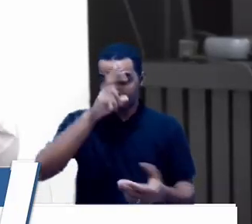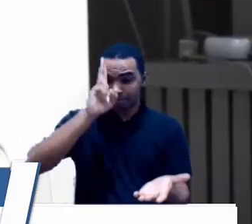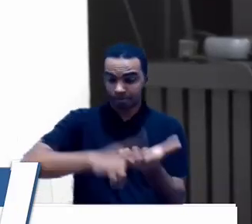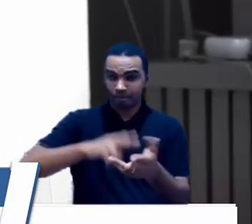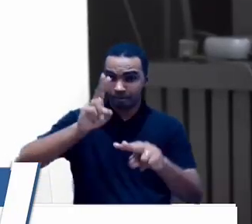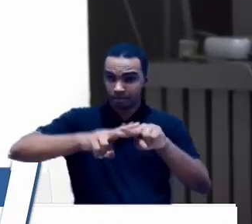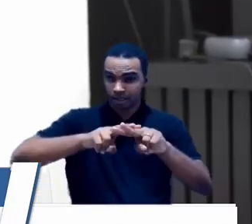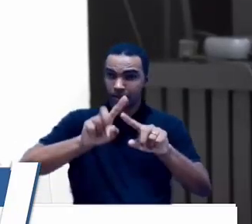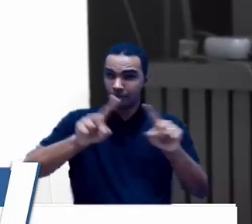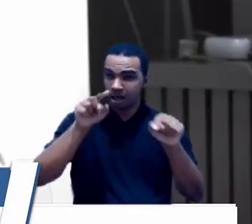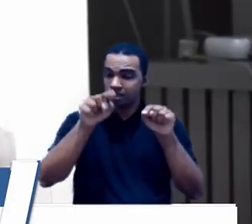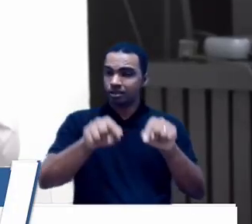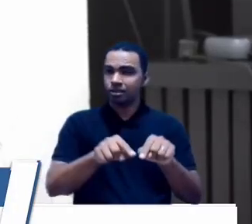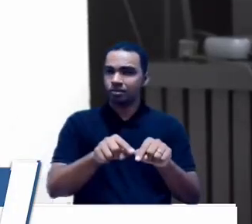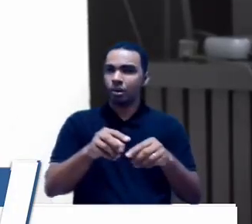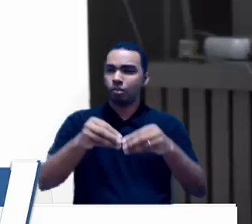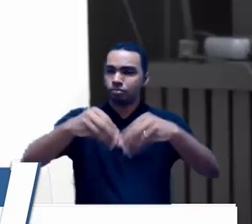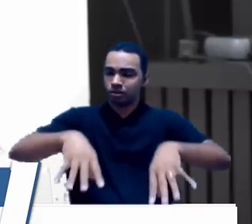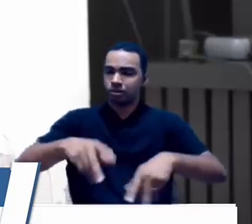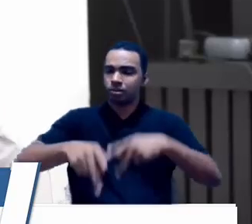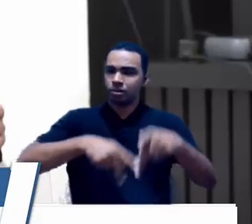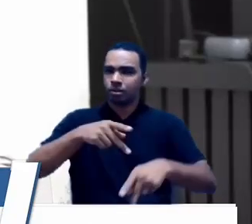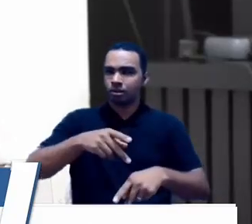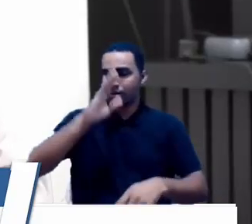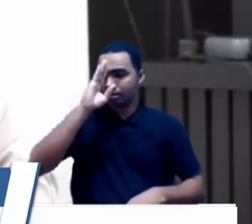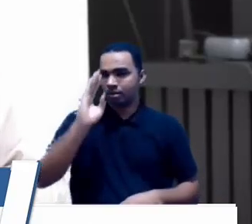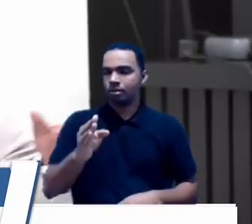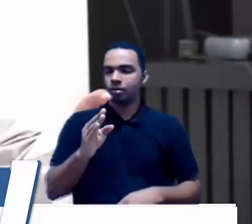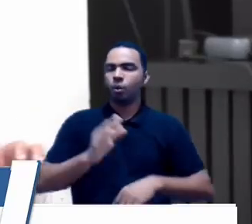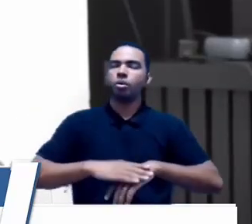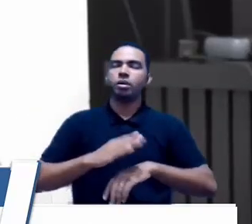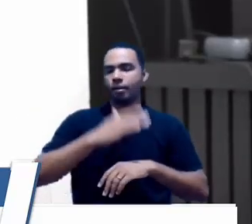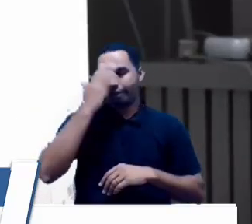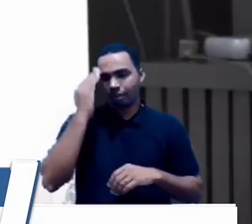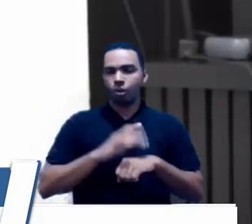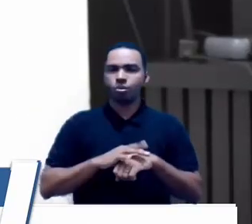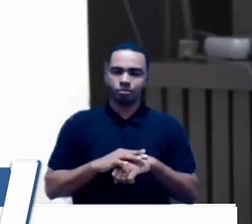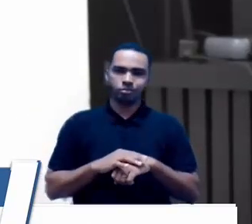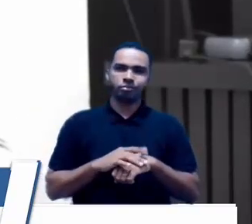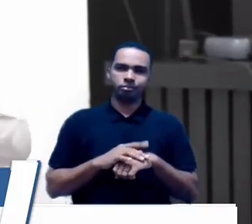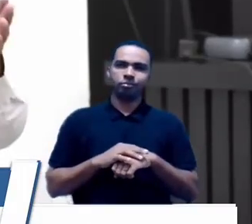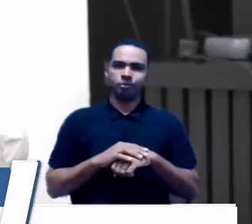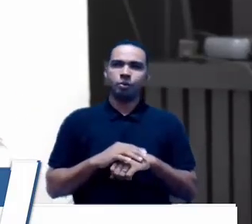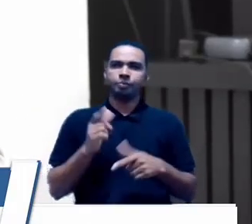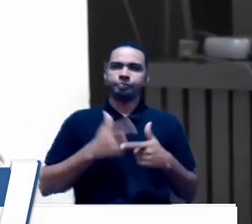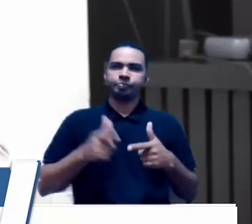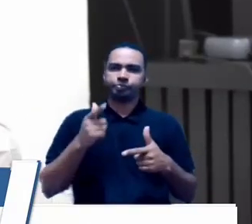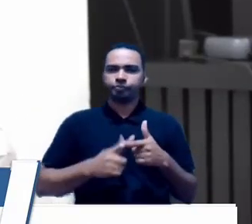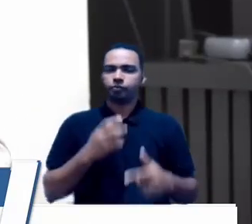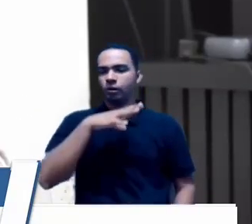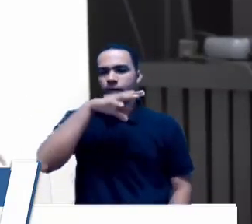que prejudica a população, principalmente na onde tem gente doente, né, com problema respiratório, que